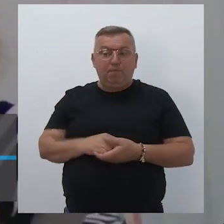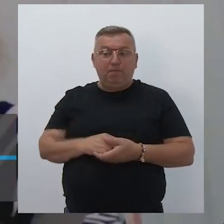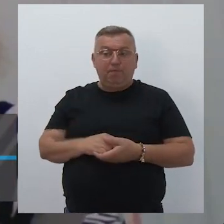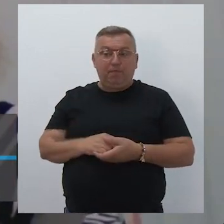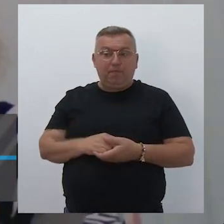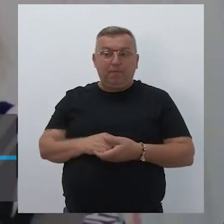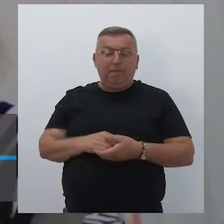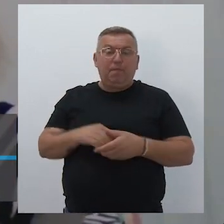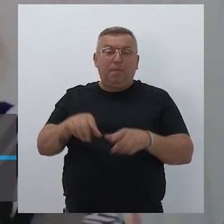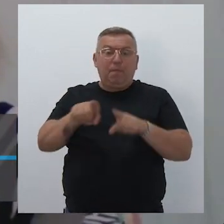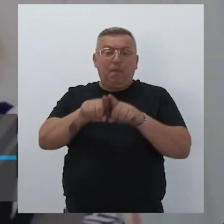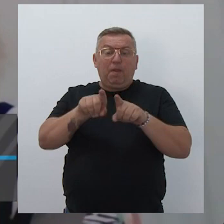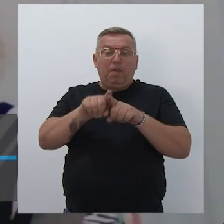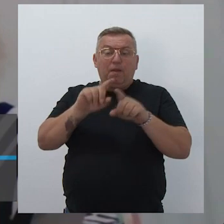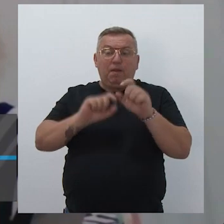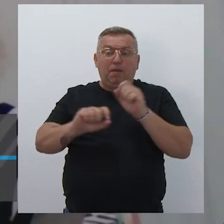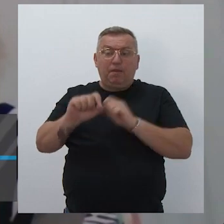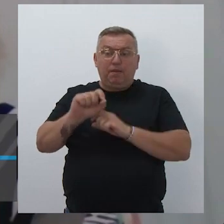Trago também a